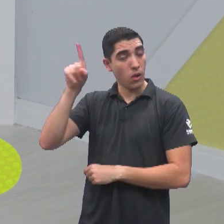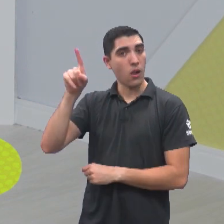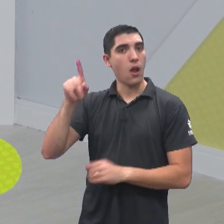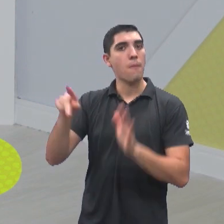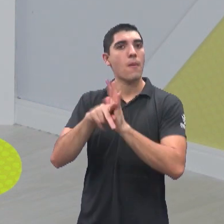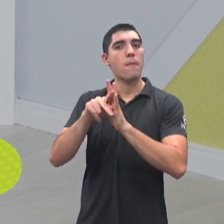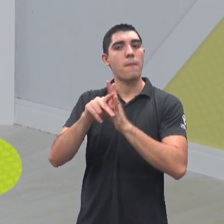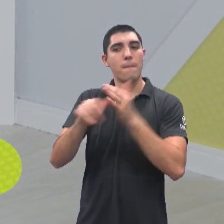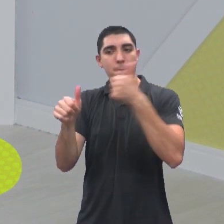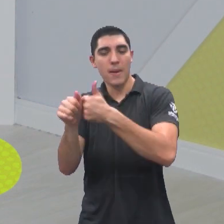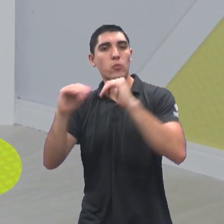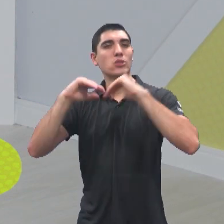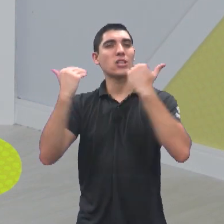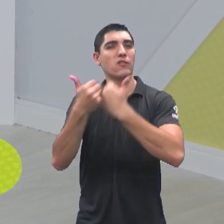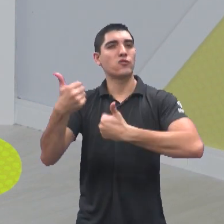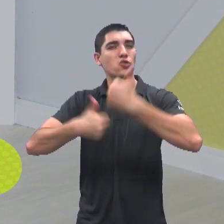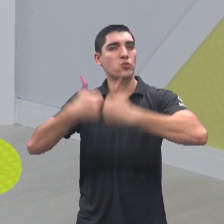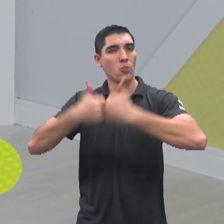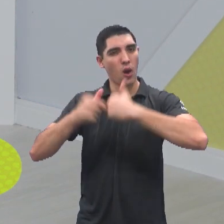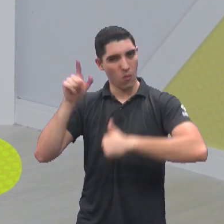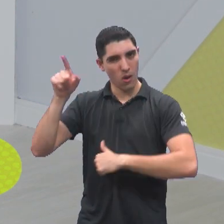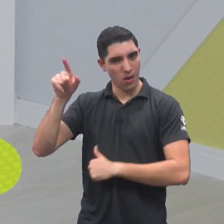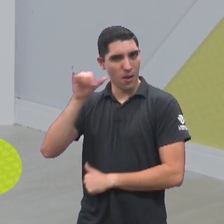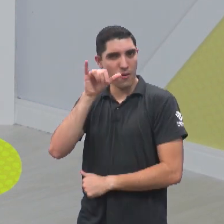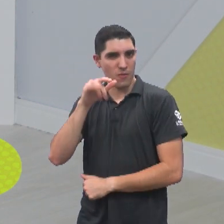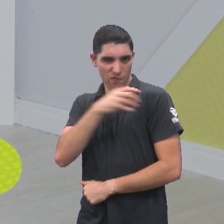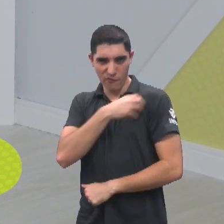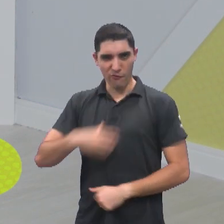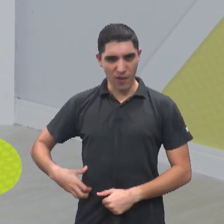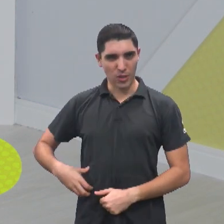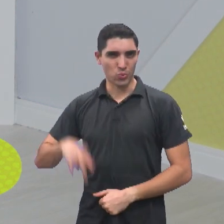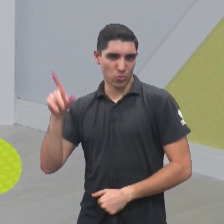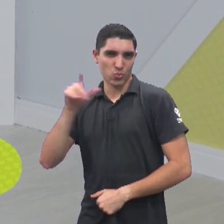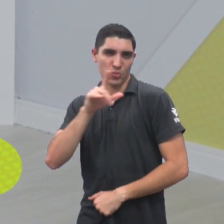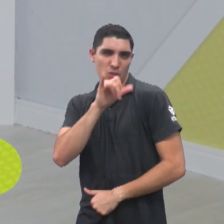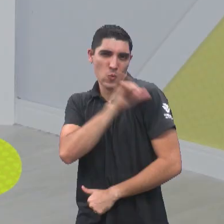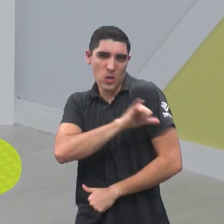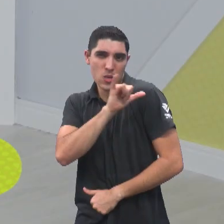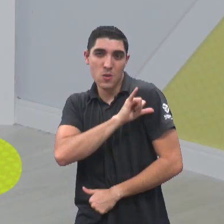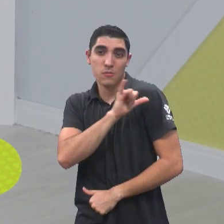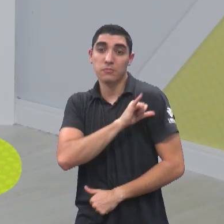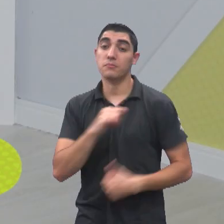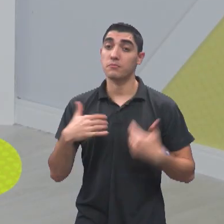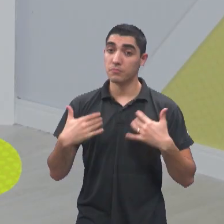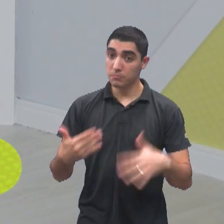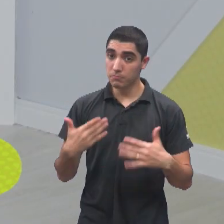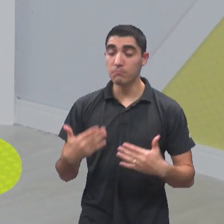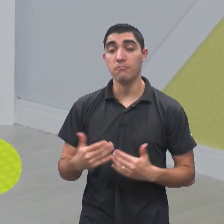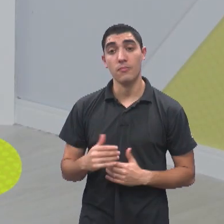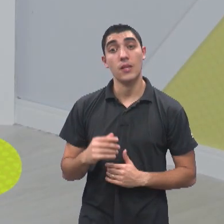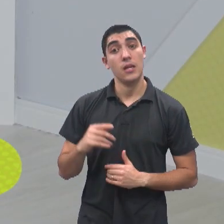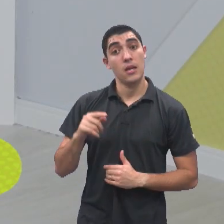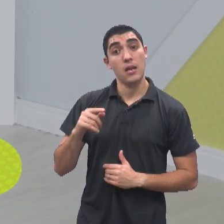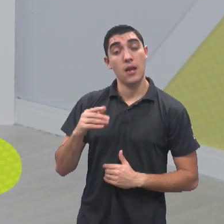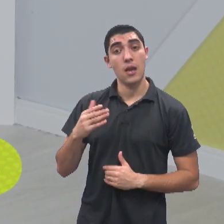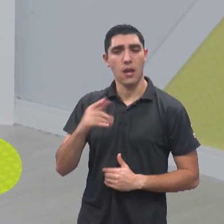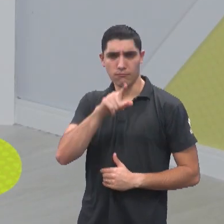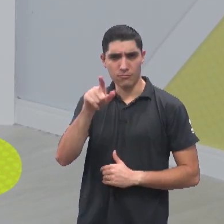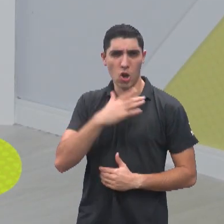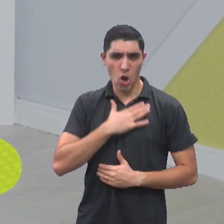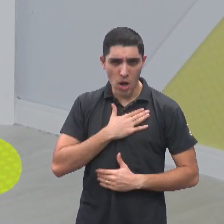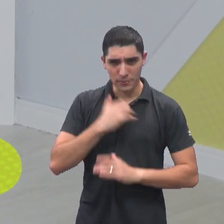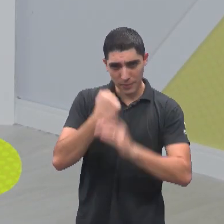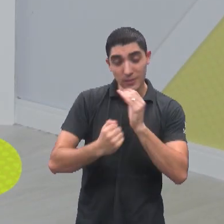ver ali um bom público para acompanhar este São José e Vasco, Vasco e São José. E Brunão, quem gosta de basquete gosta